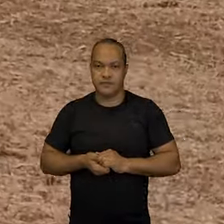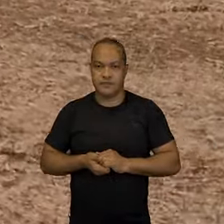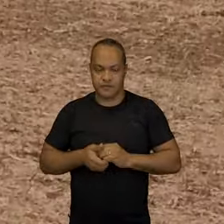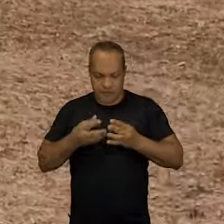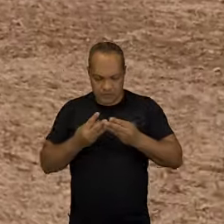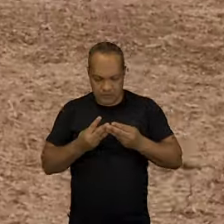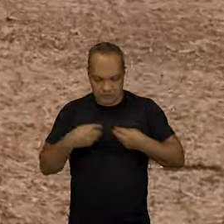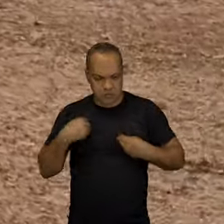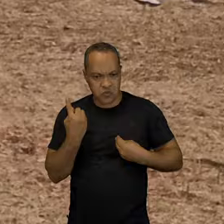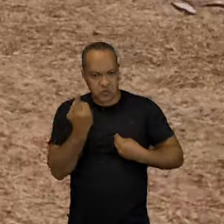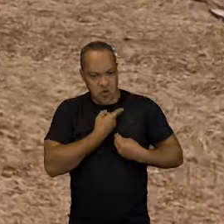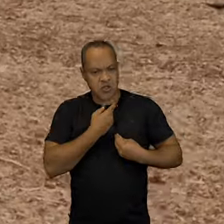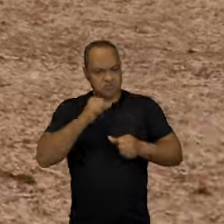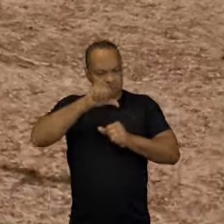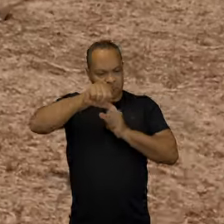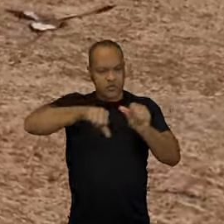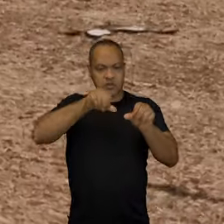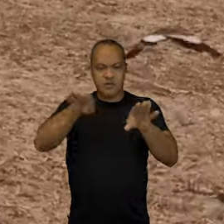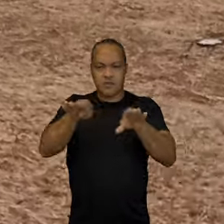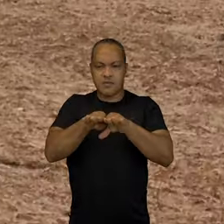E nós o estamos mudando.